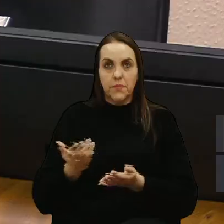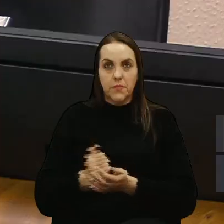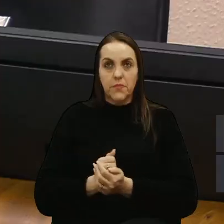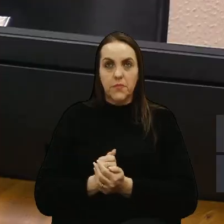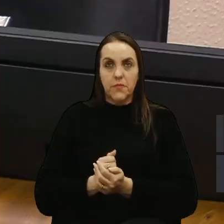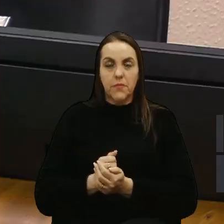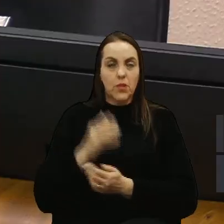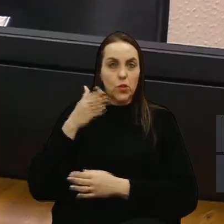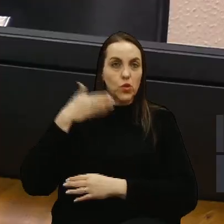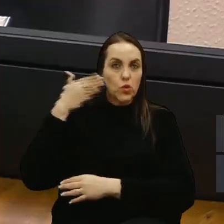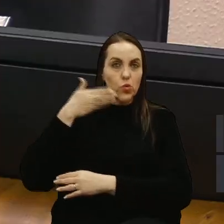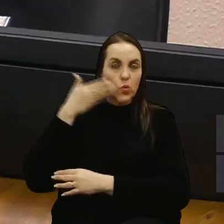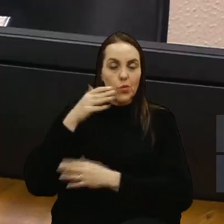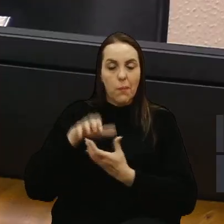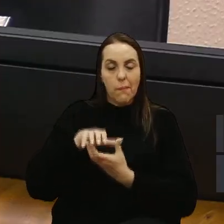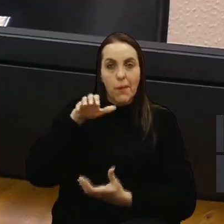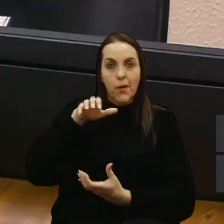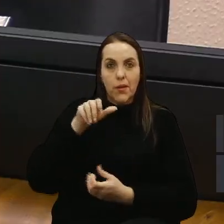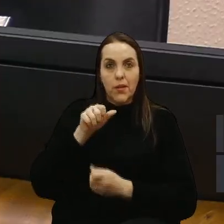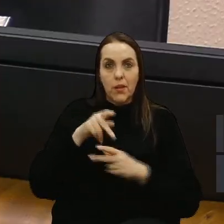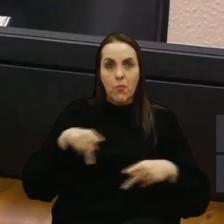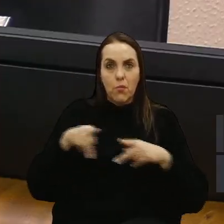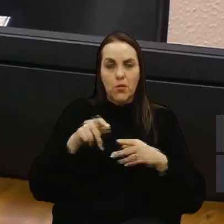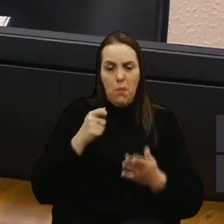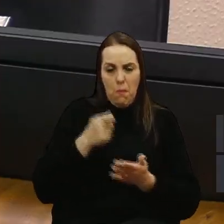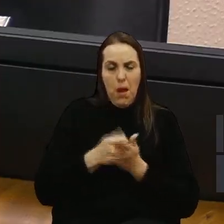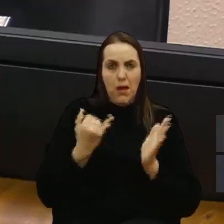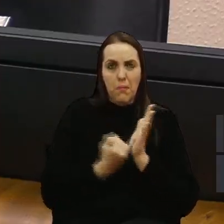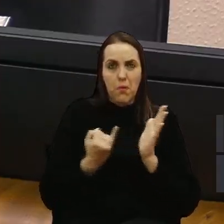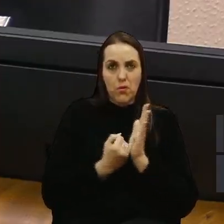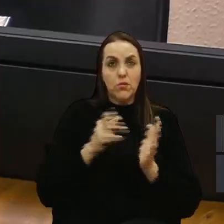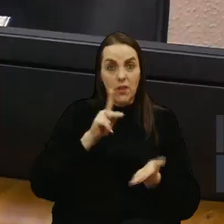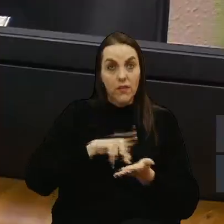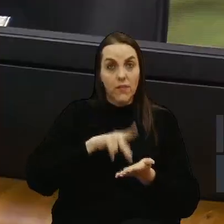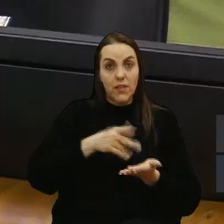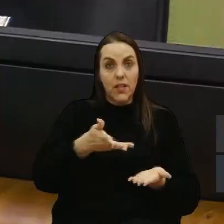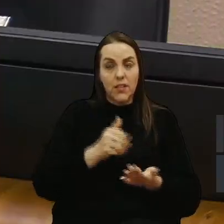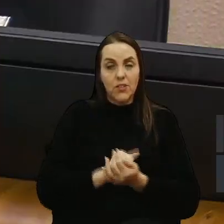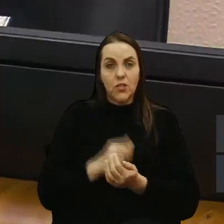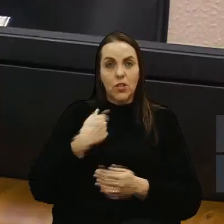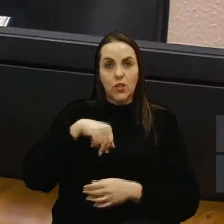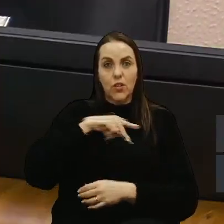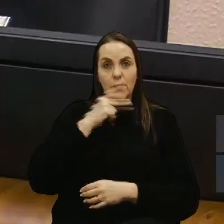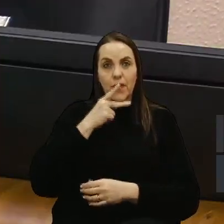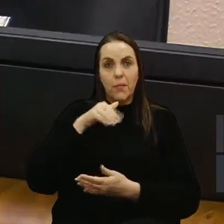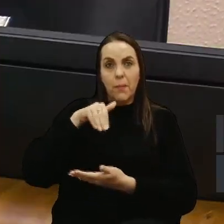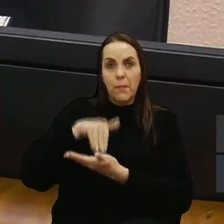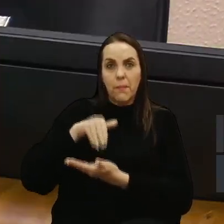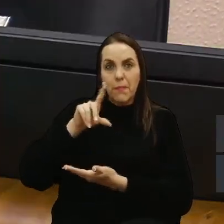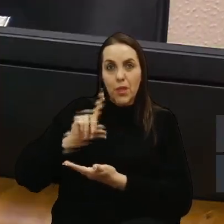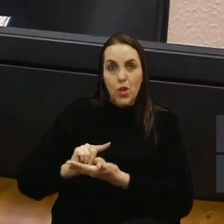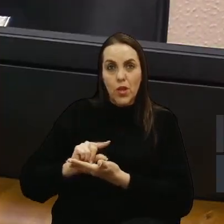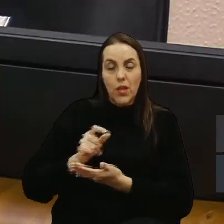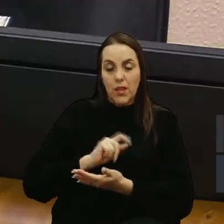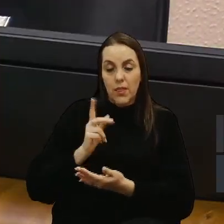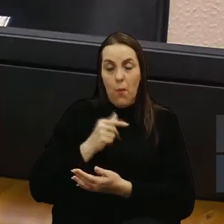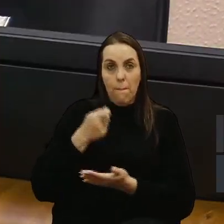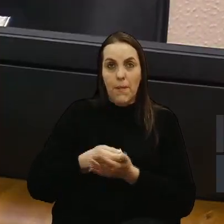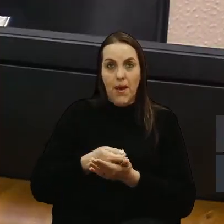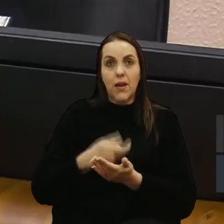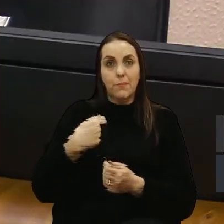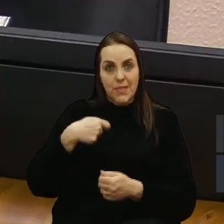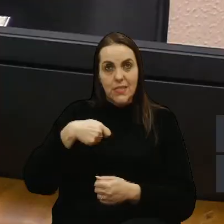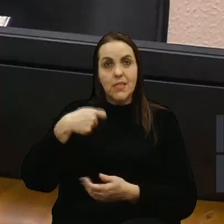que a maioria da população paga muito imposto. Isso é verdade. Nós estamos aqui falando que a minoria que não paga tem que pagar. E aí vem aqui